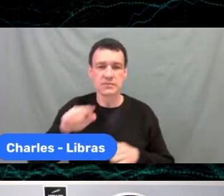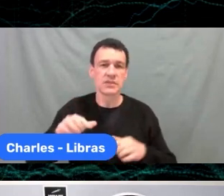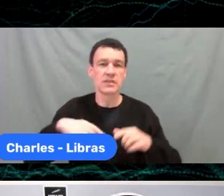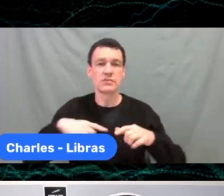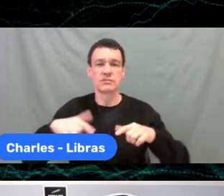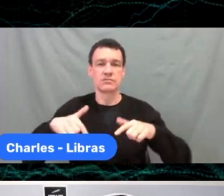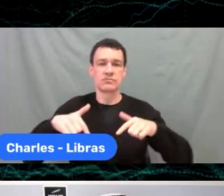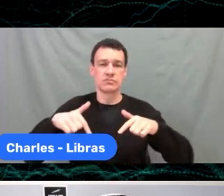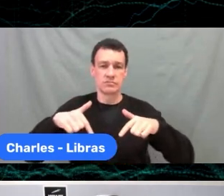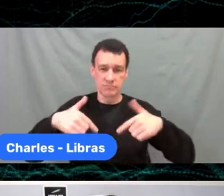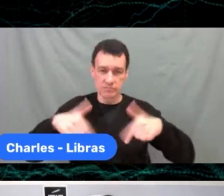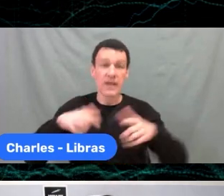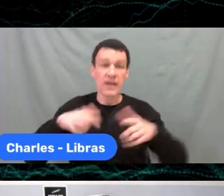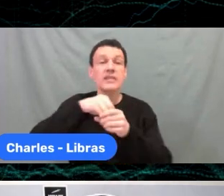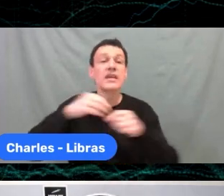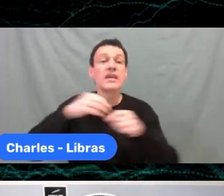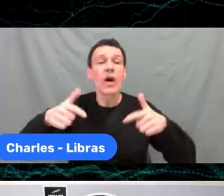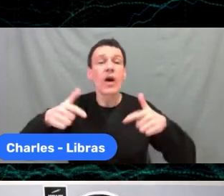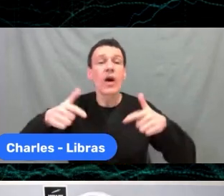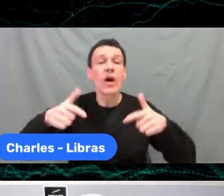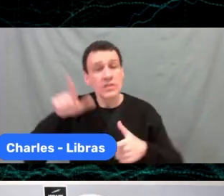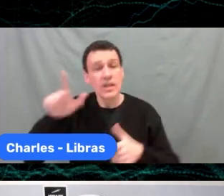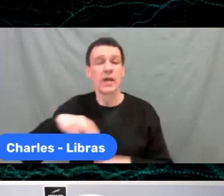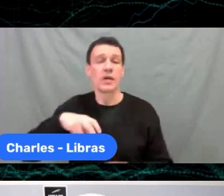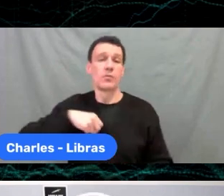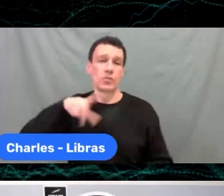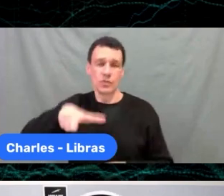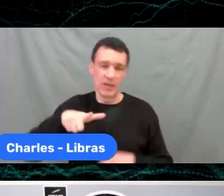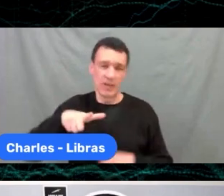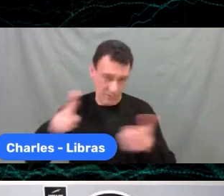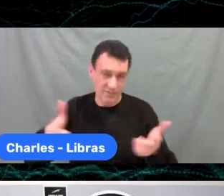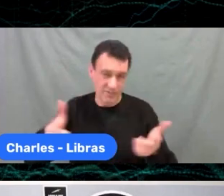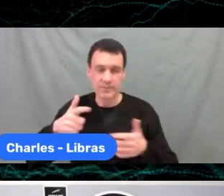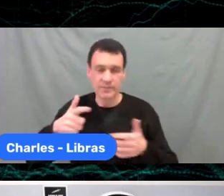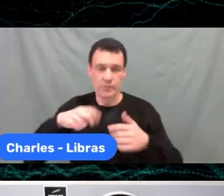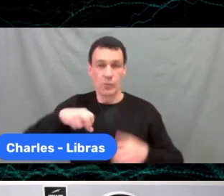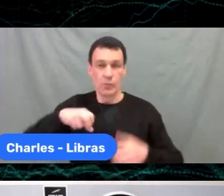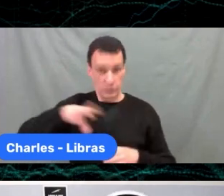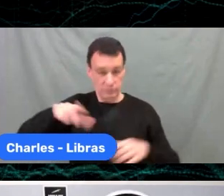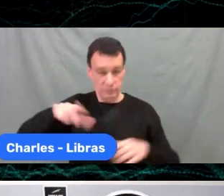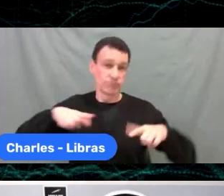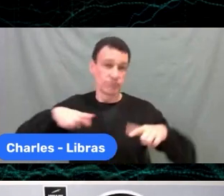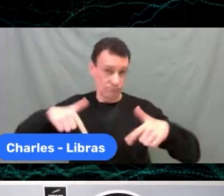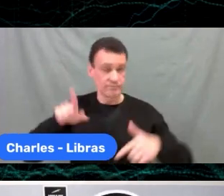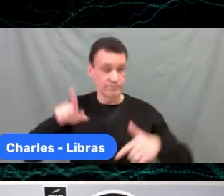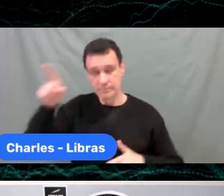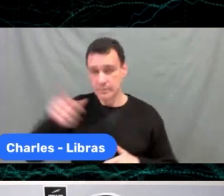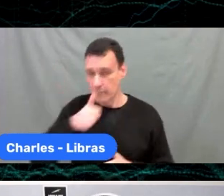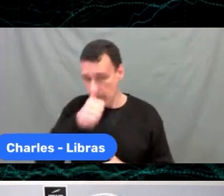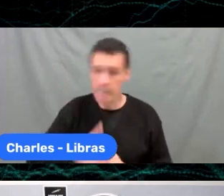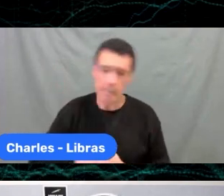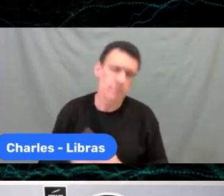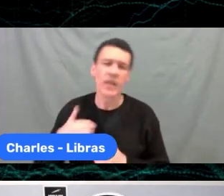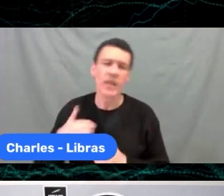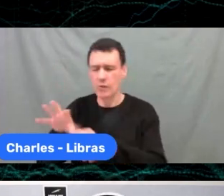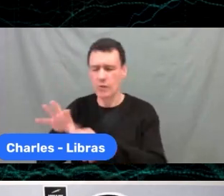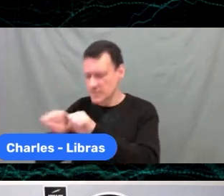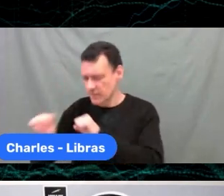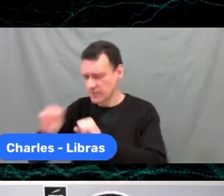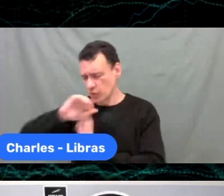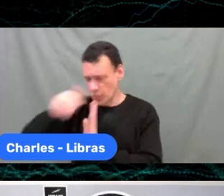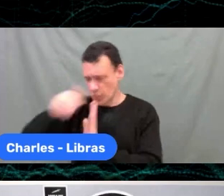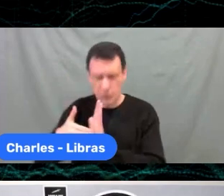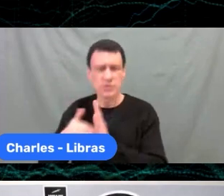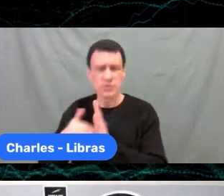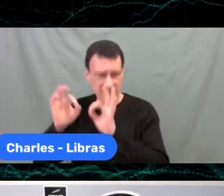mim na Natixis, né? Lá de Portugal, né? Na cidade do Porto. E aí, eu sou uma pessoa, sou certificada, então tenho toda a trilha de